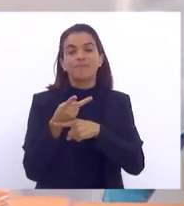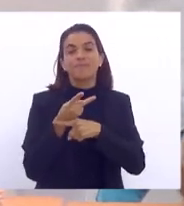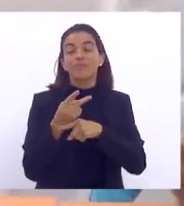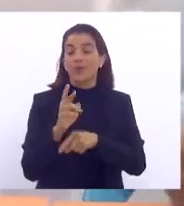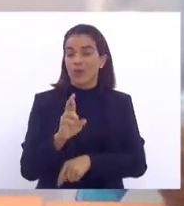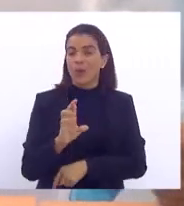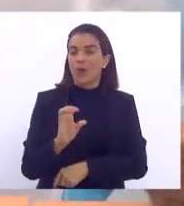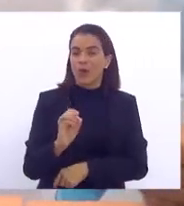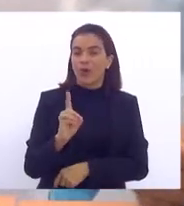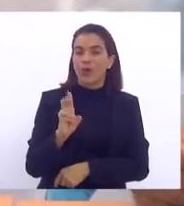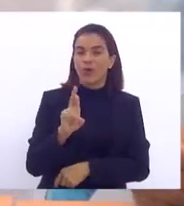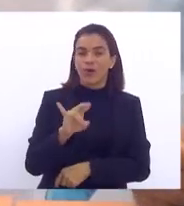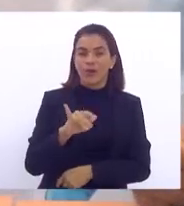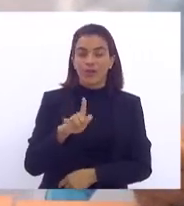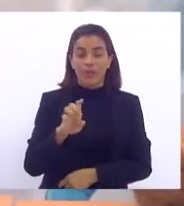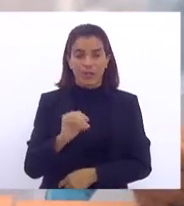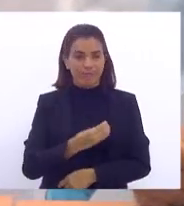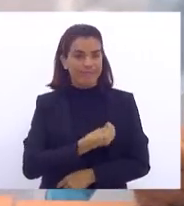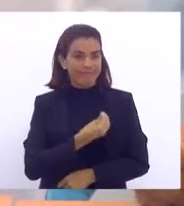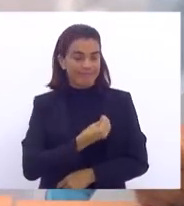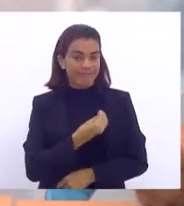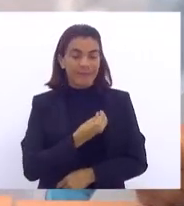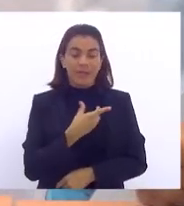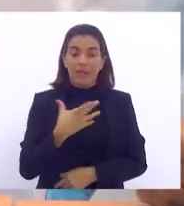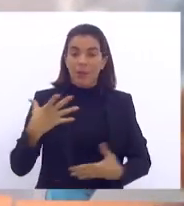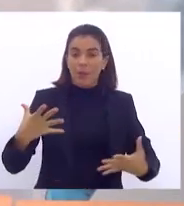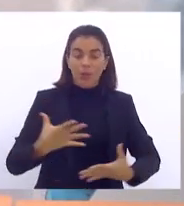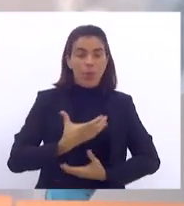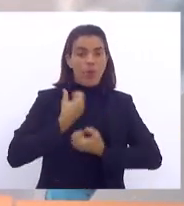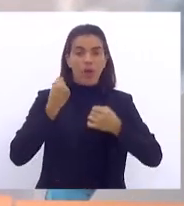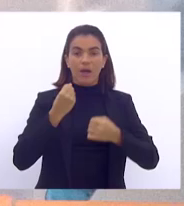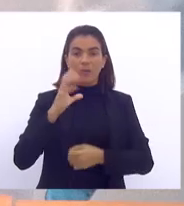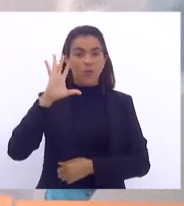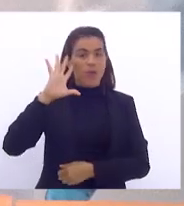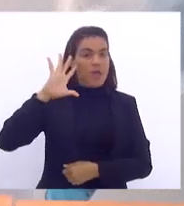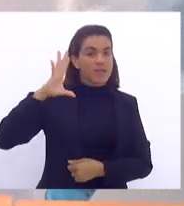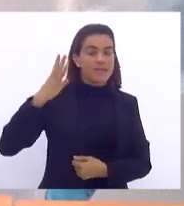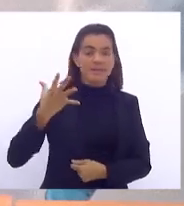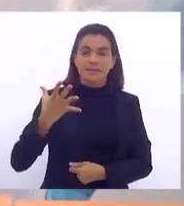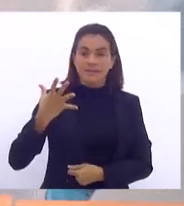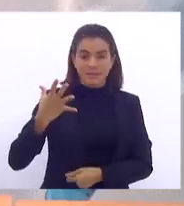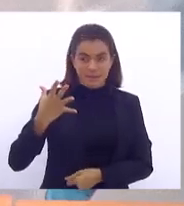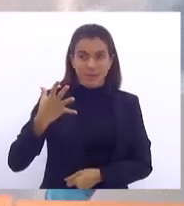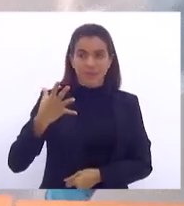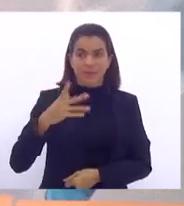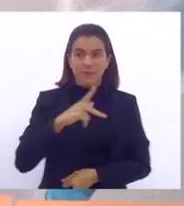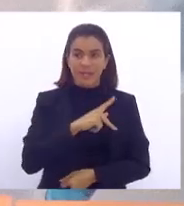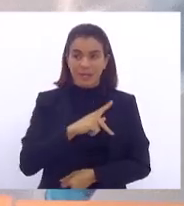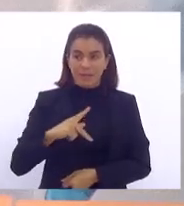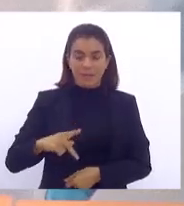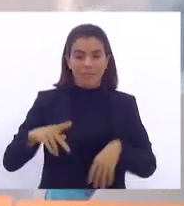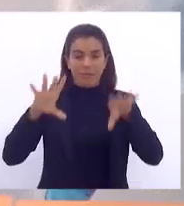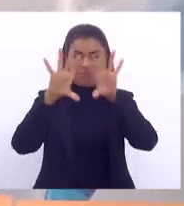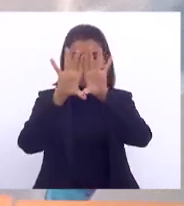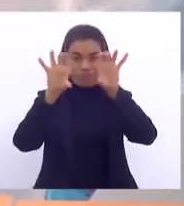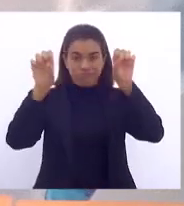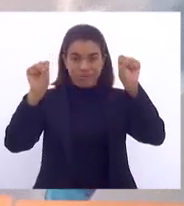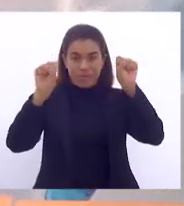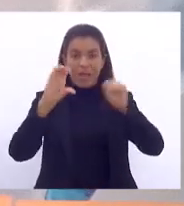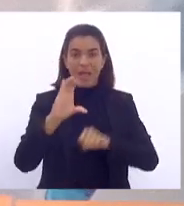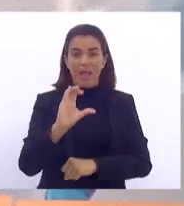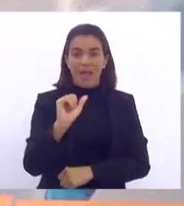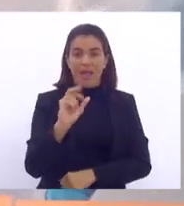lá e aí a gente é surpreendido por uma decisão da então presidente da suprema corte Carmen